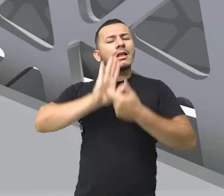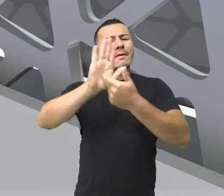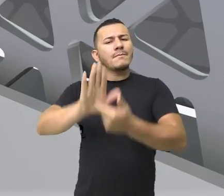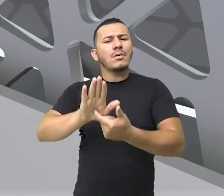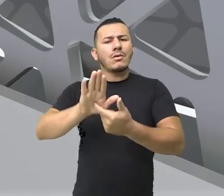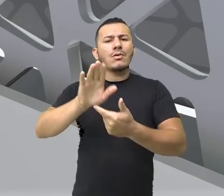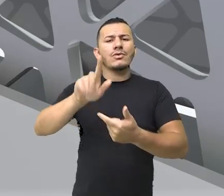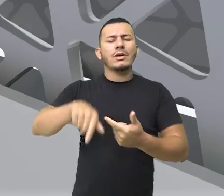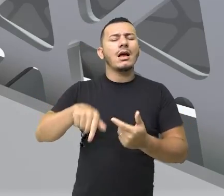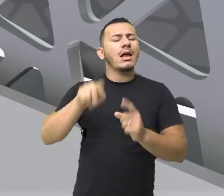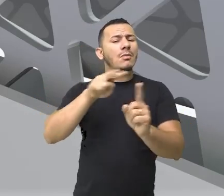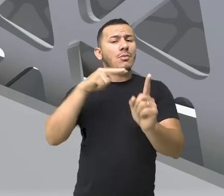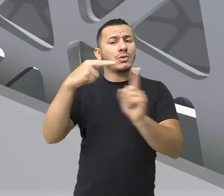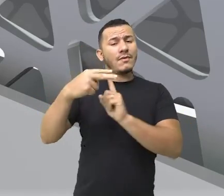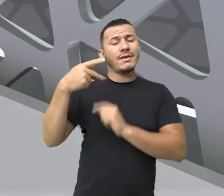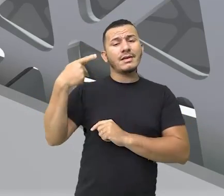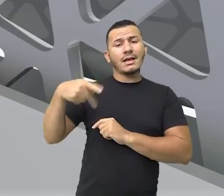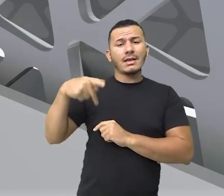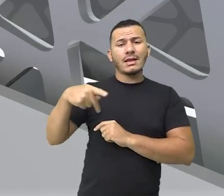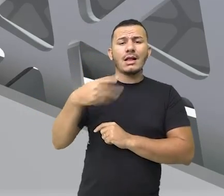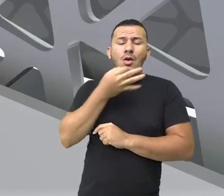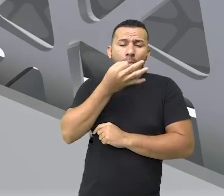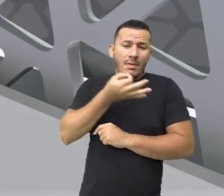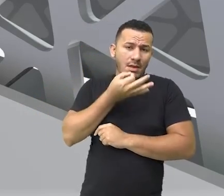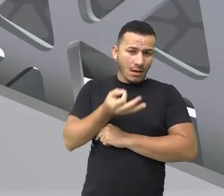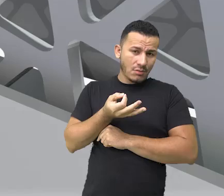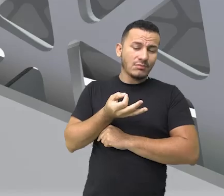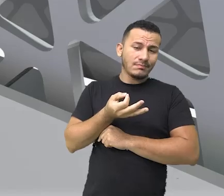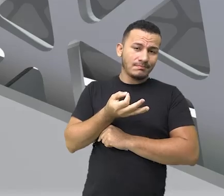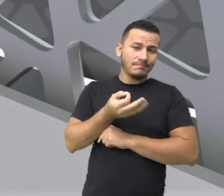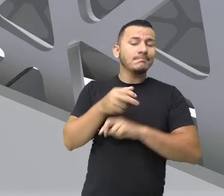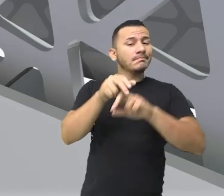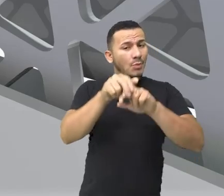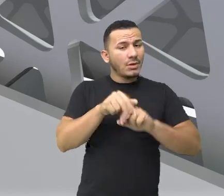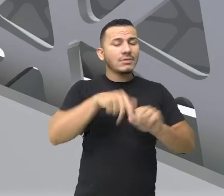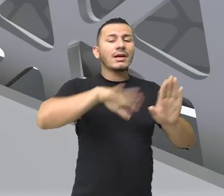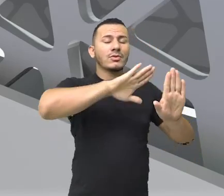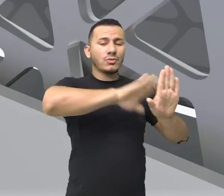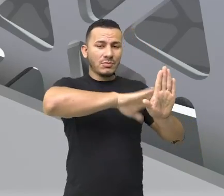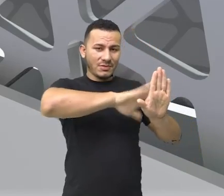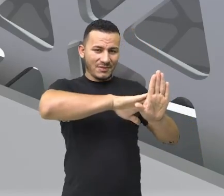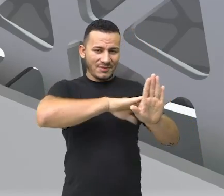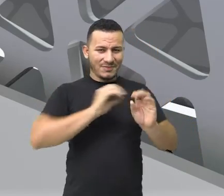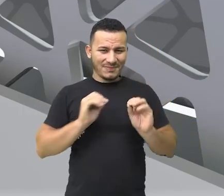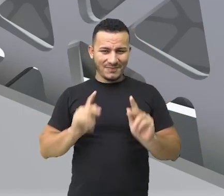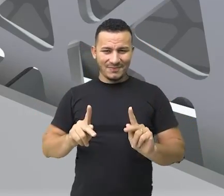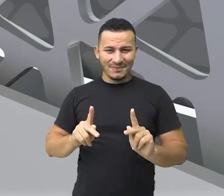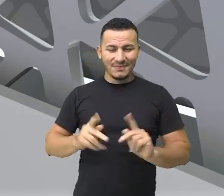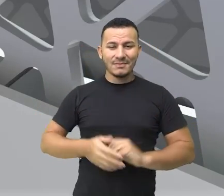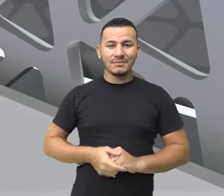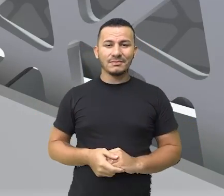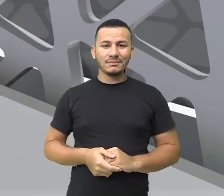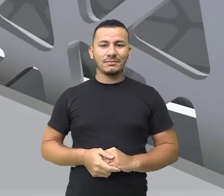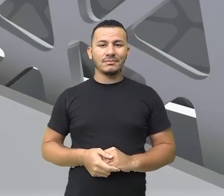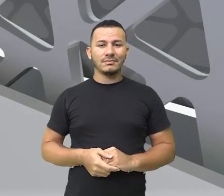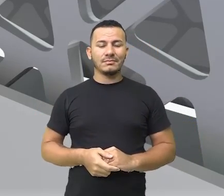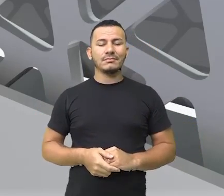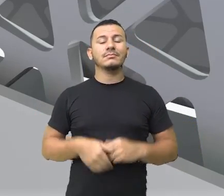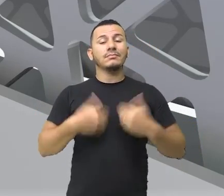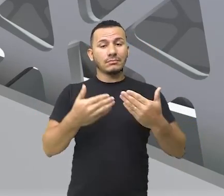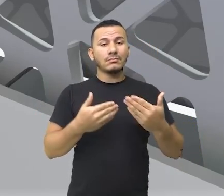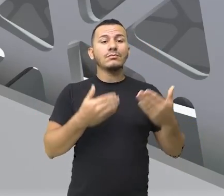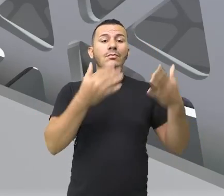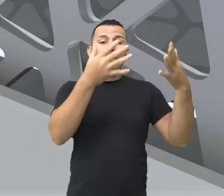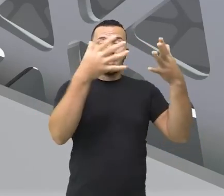emitir o seu juízo de valor, ele vai emitir sua opinião. Por isso que é subjetivo. Então,